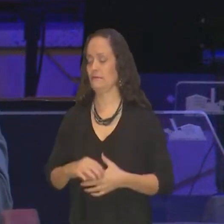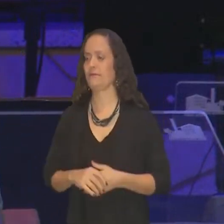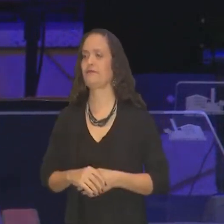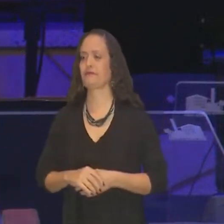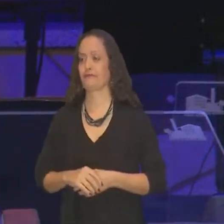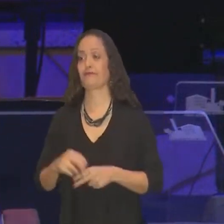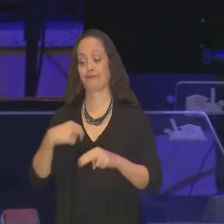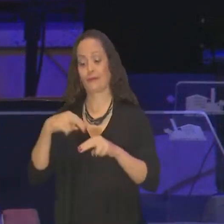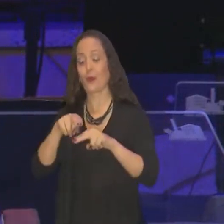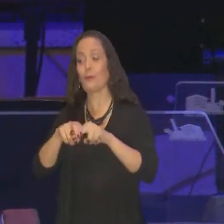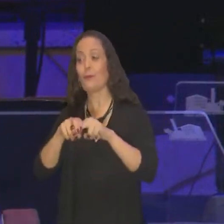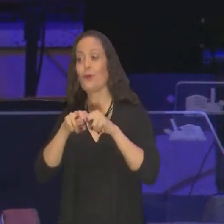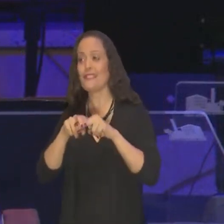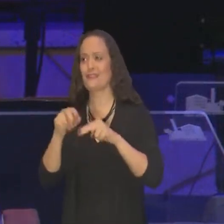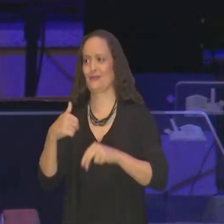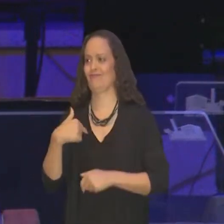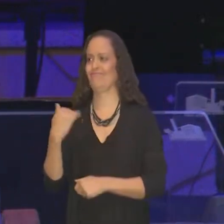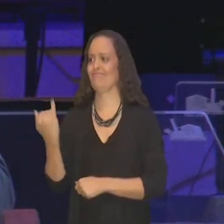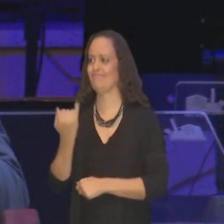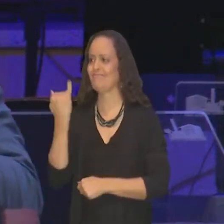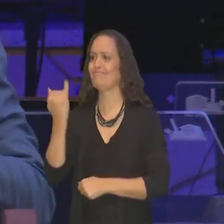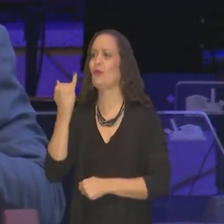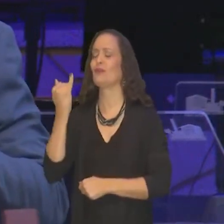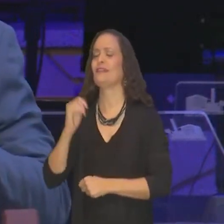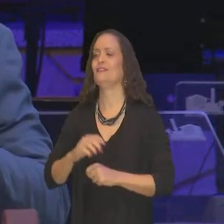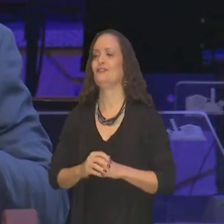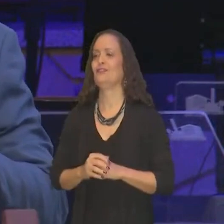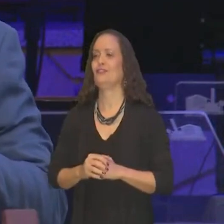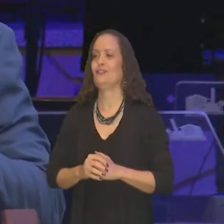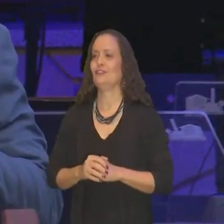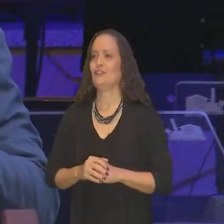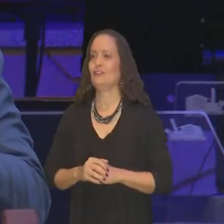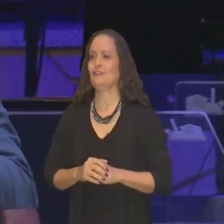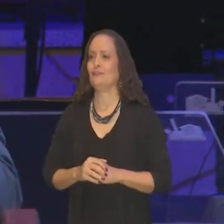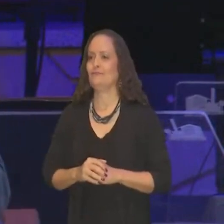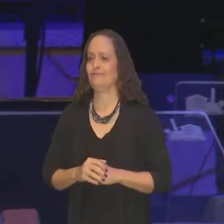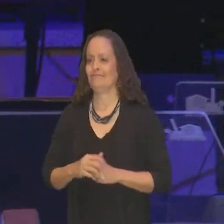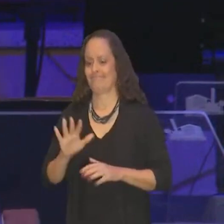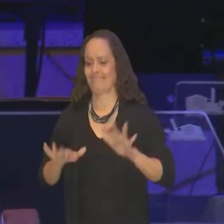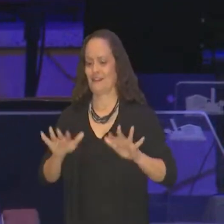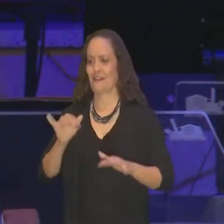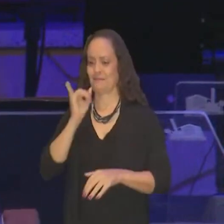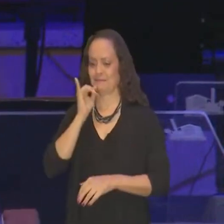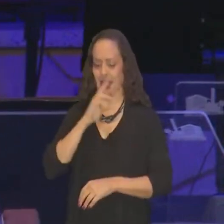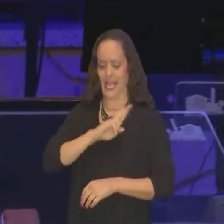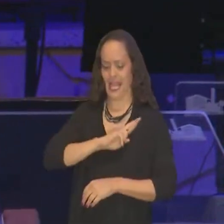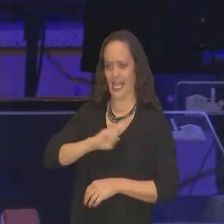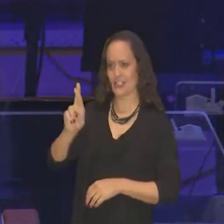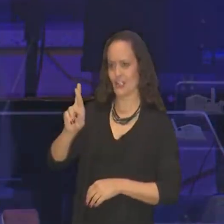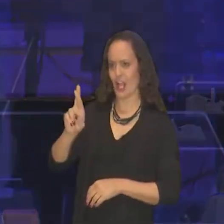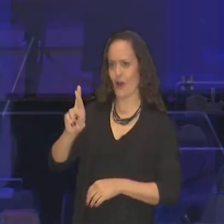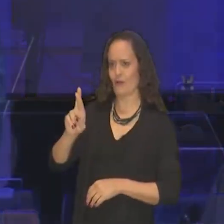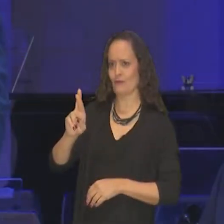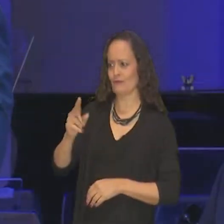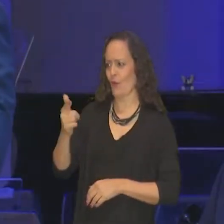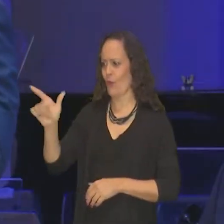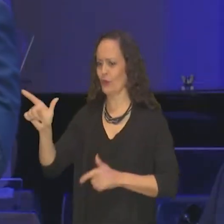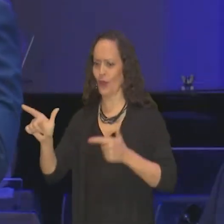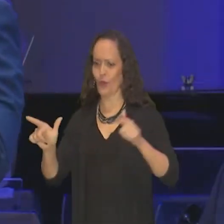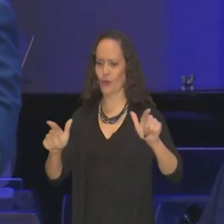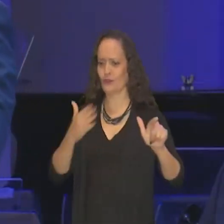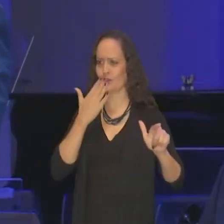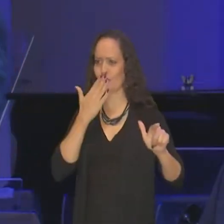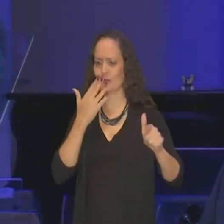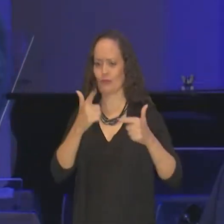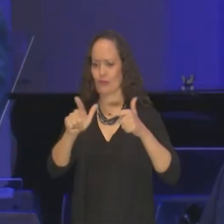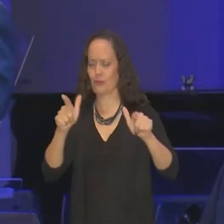E é por isso que há muitas vezes migração de uma religião para outra, porque algumas pessoas são atraídas pelo